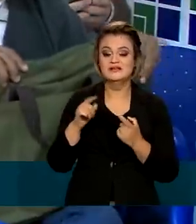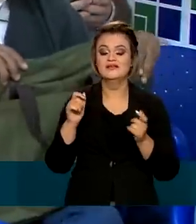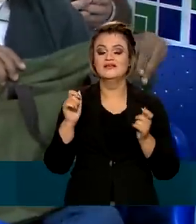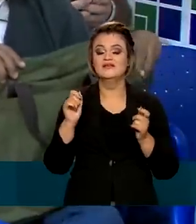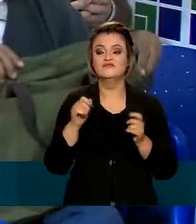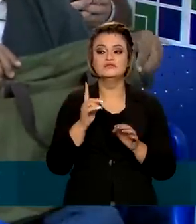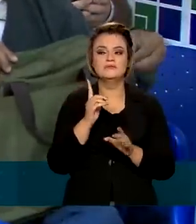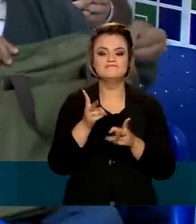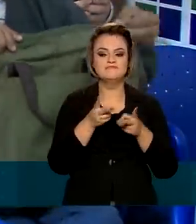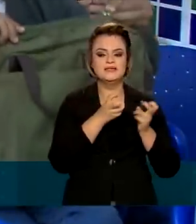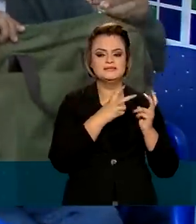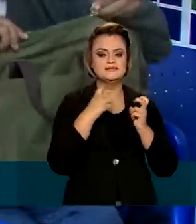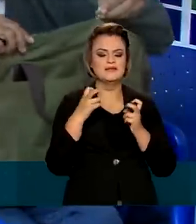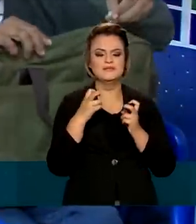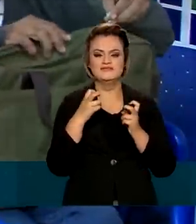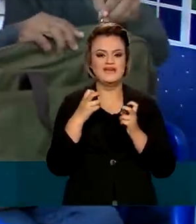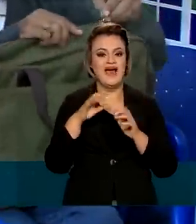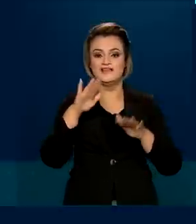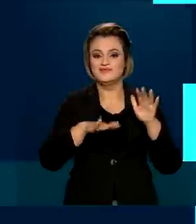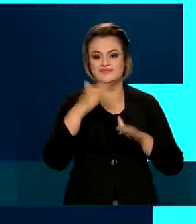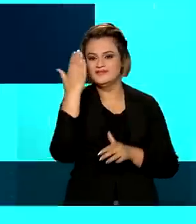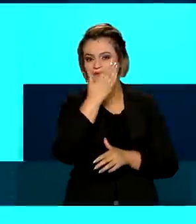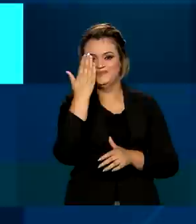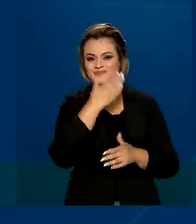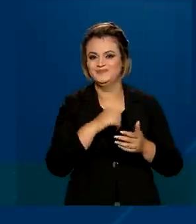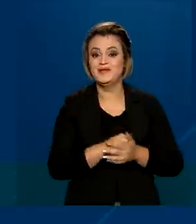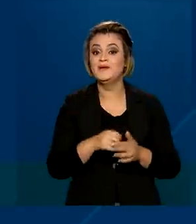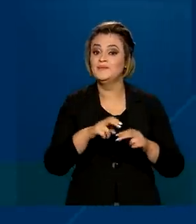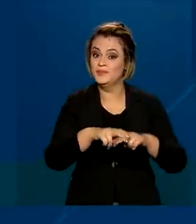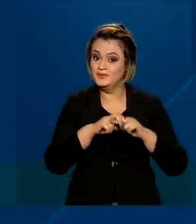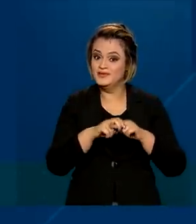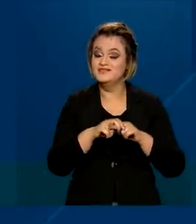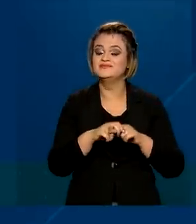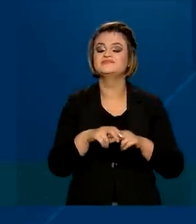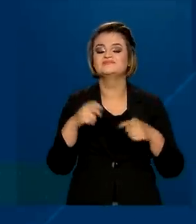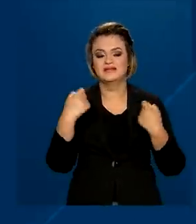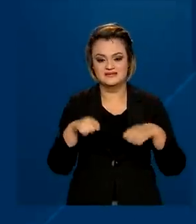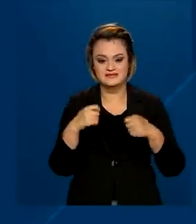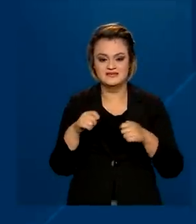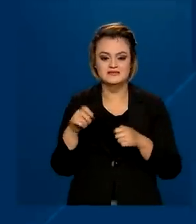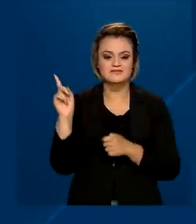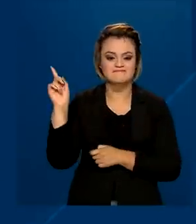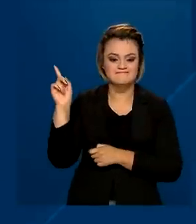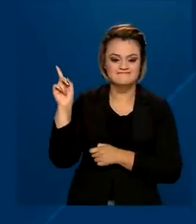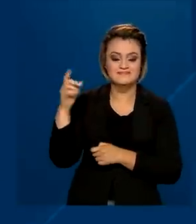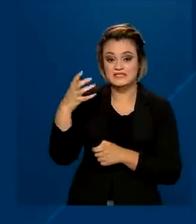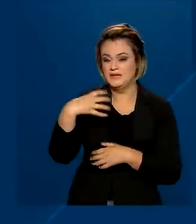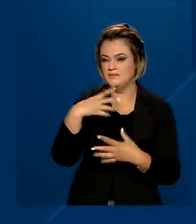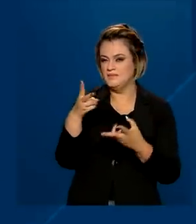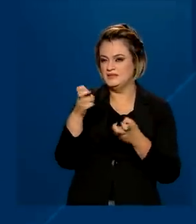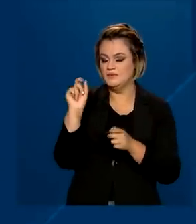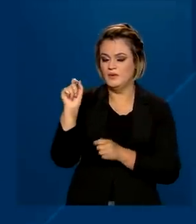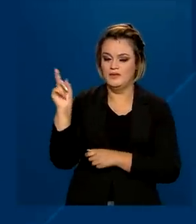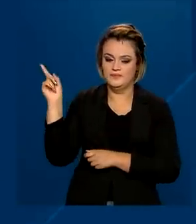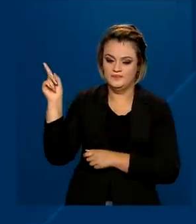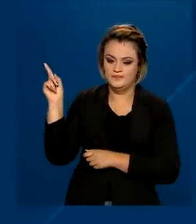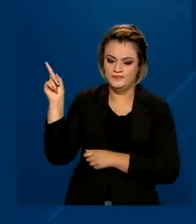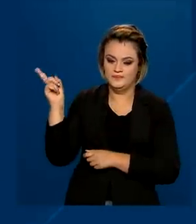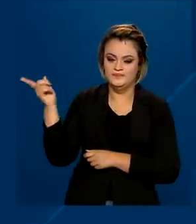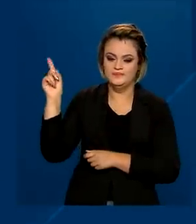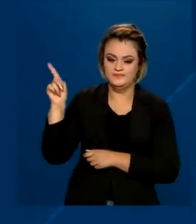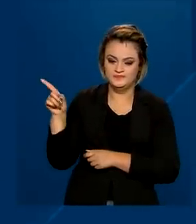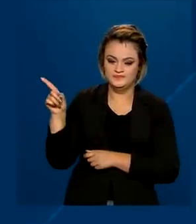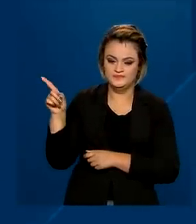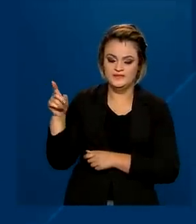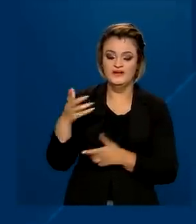se apresentar de forma silenciosa. Então, é preciso ficar atento a sinais como inchaços, falta de